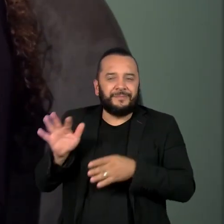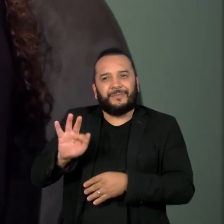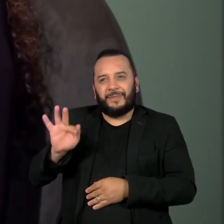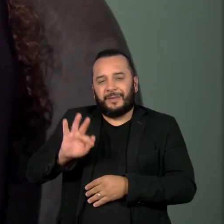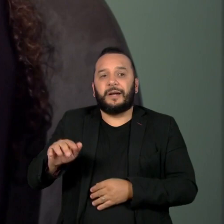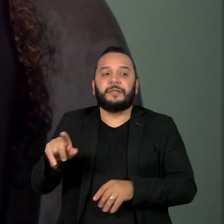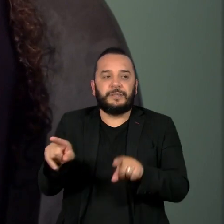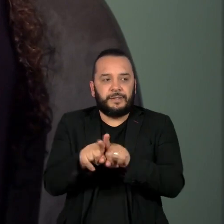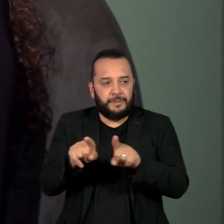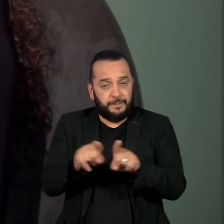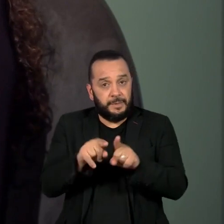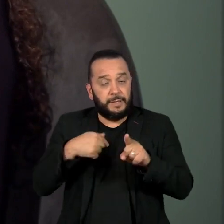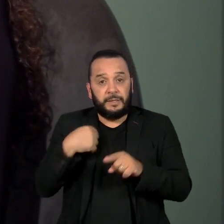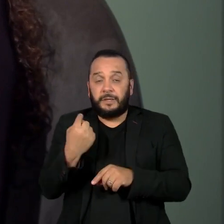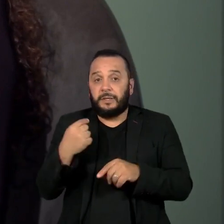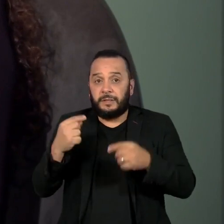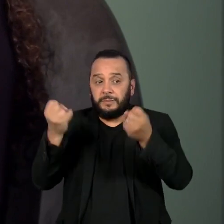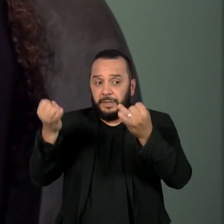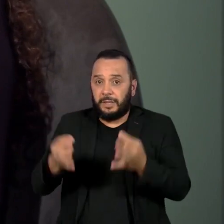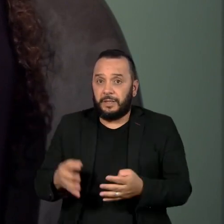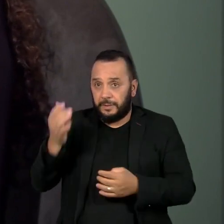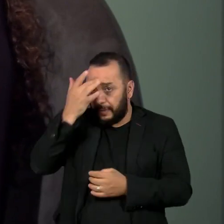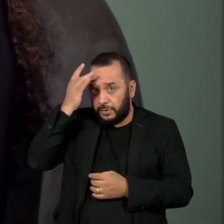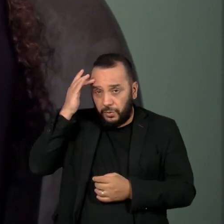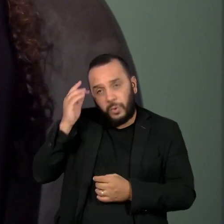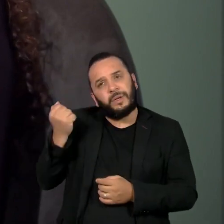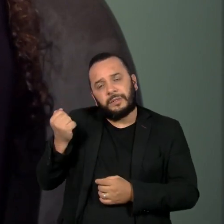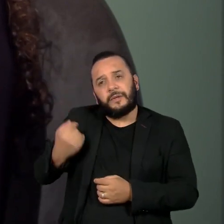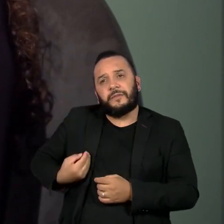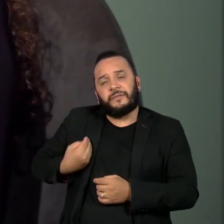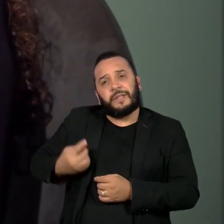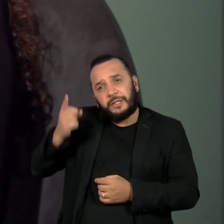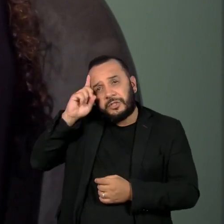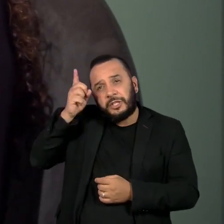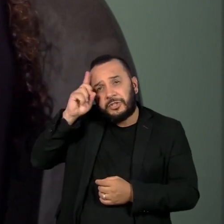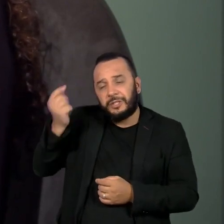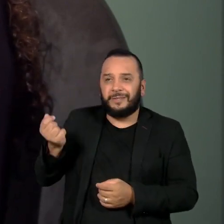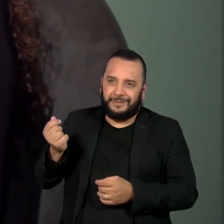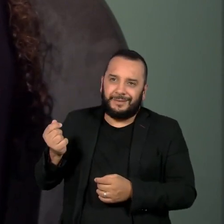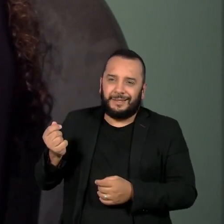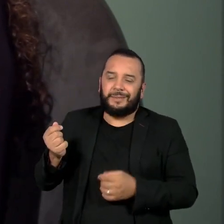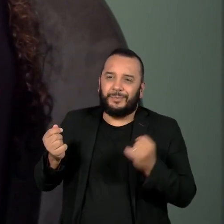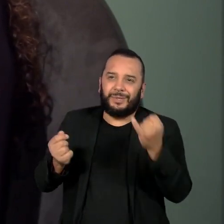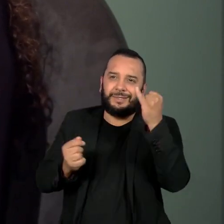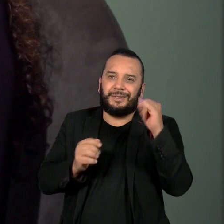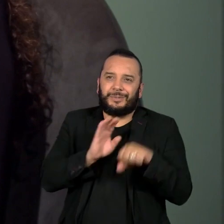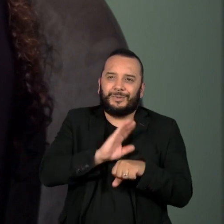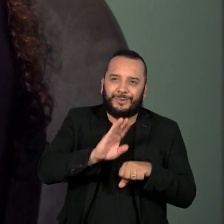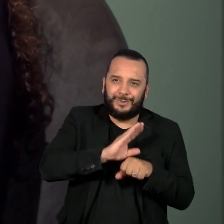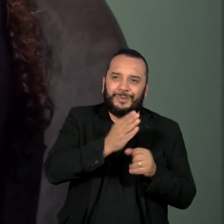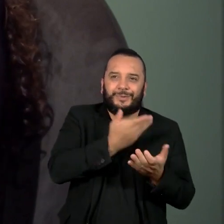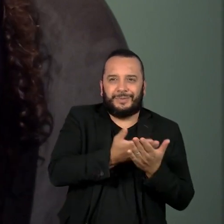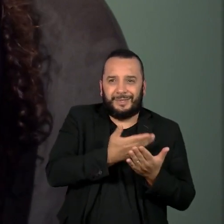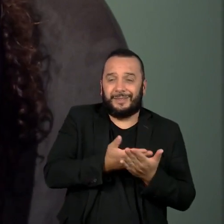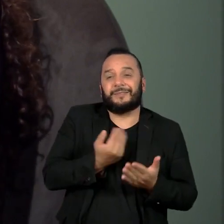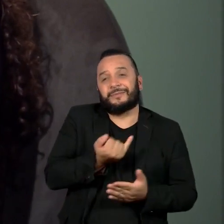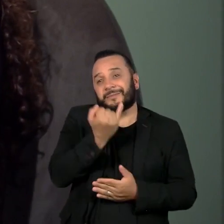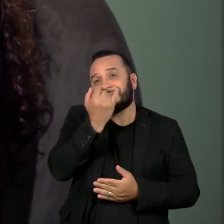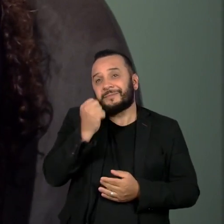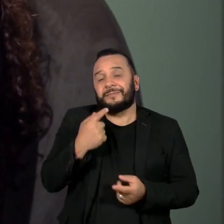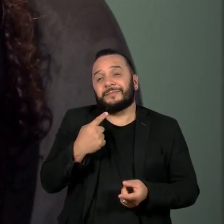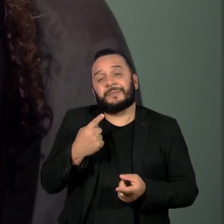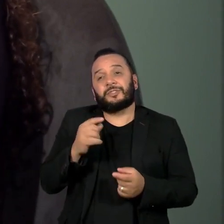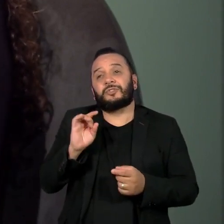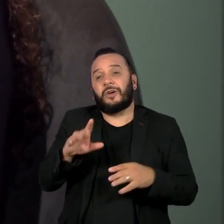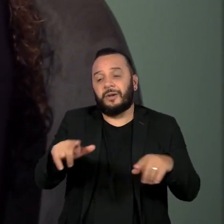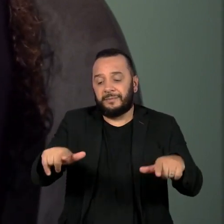dia a dia, eu acho que é importante que elas entendam o valor que essa capacitação tem. Né? Não se trata só de você ter um